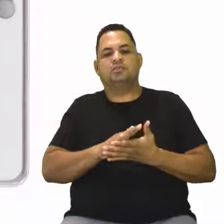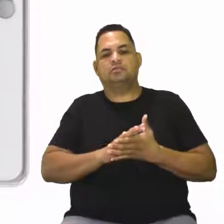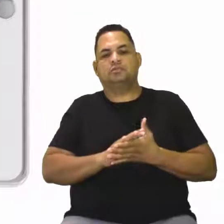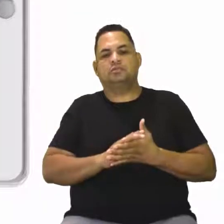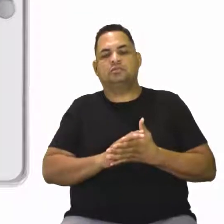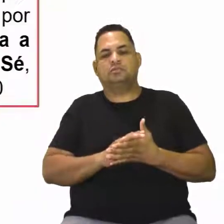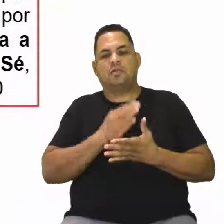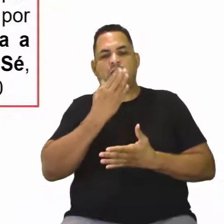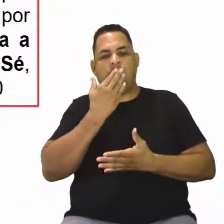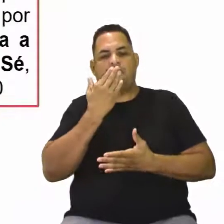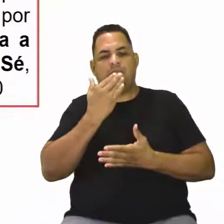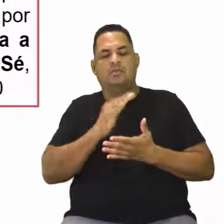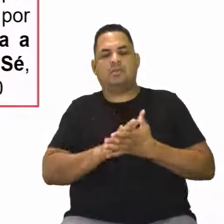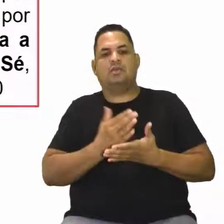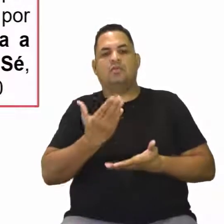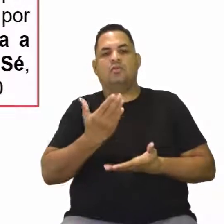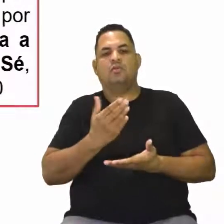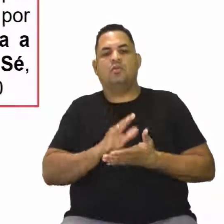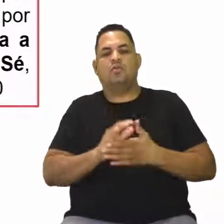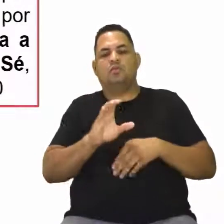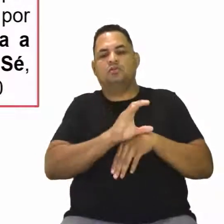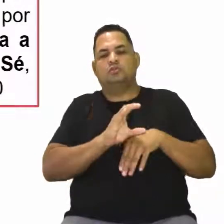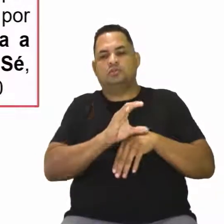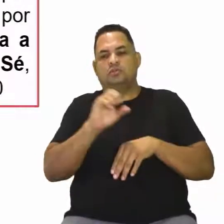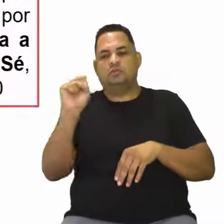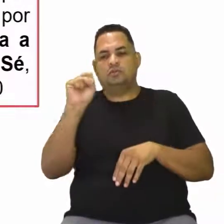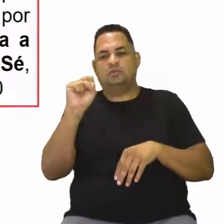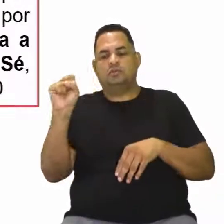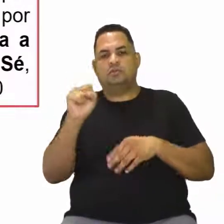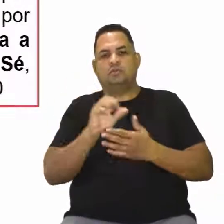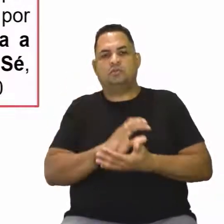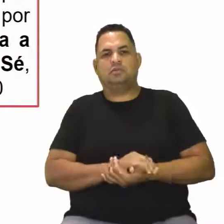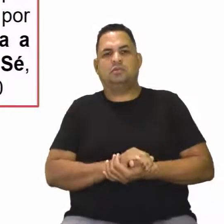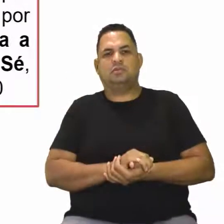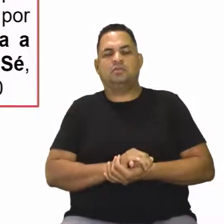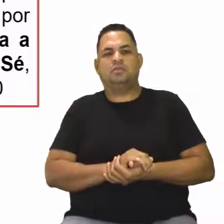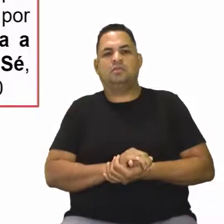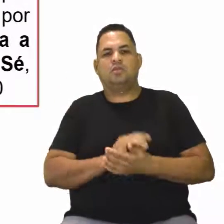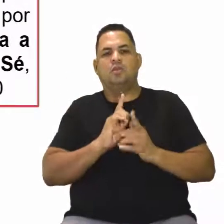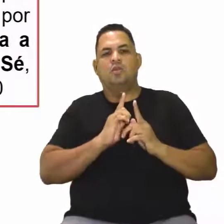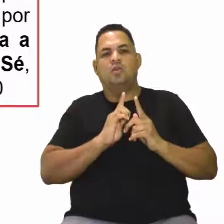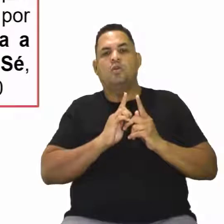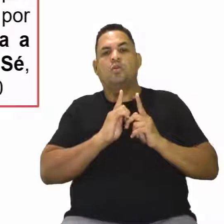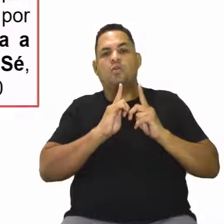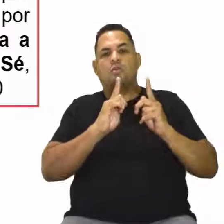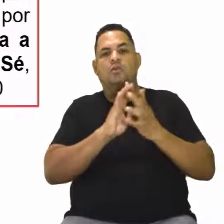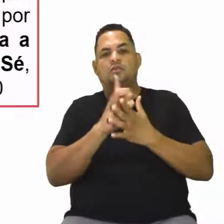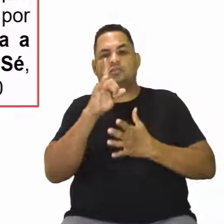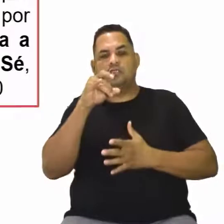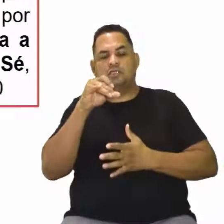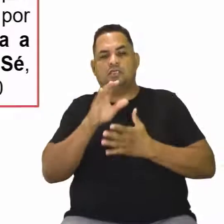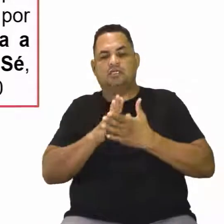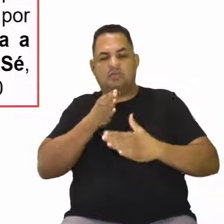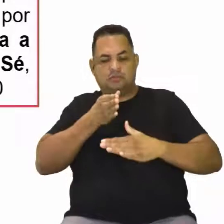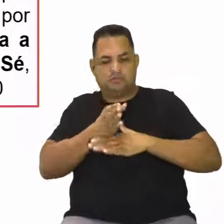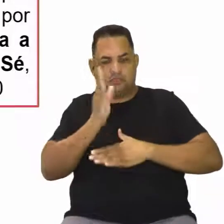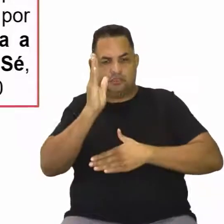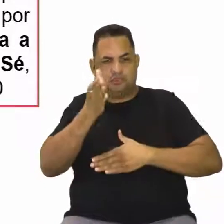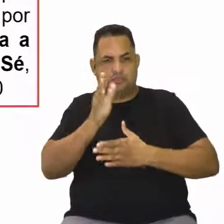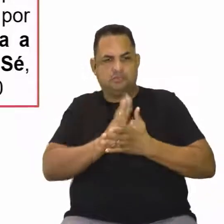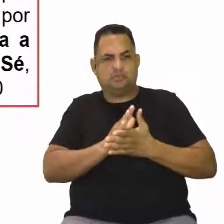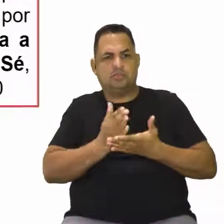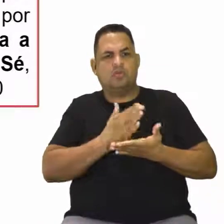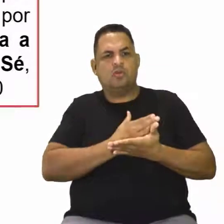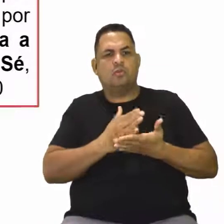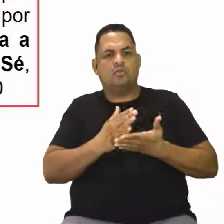Constituição de 88. Na campanha da Direta Já, começou um comício pouco noticiado diante do